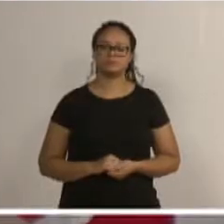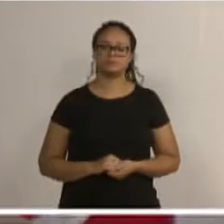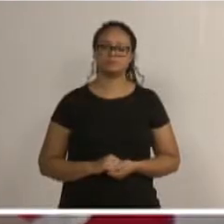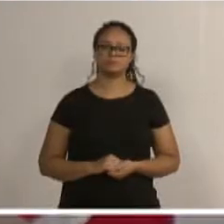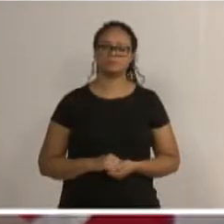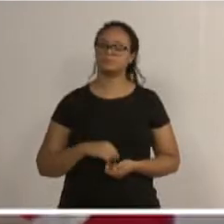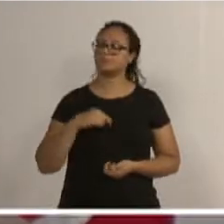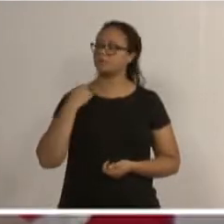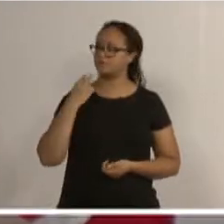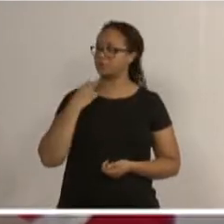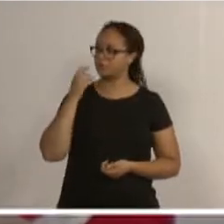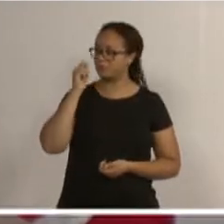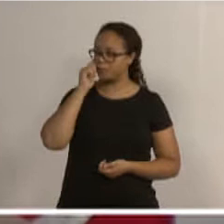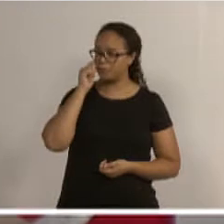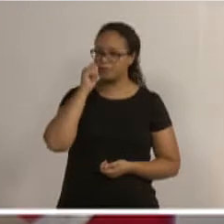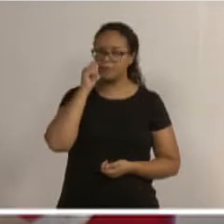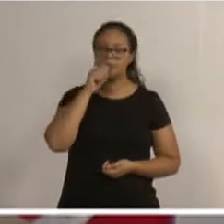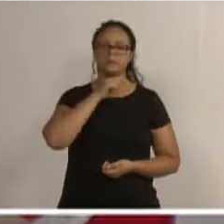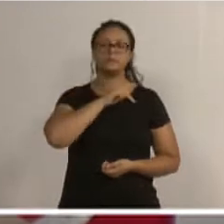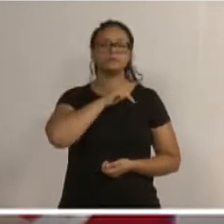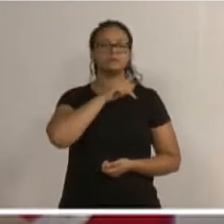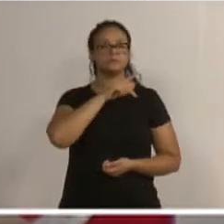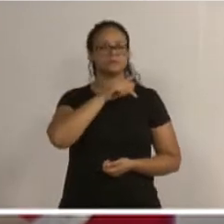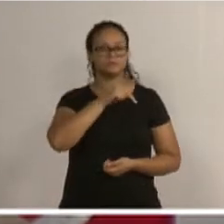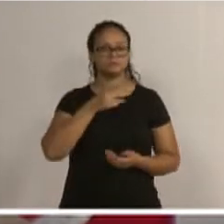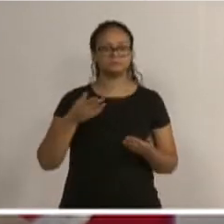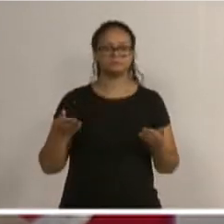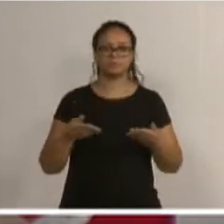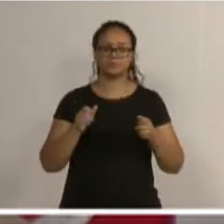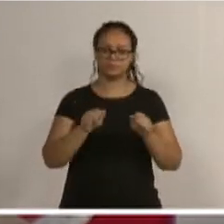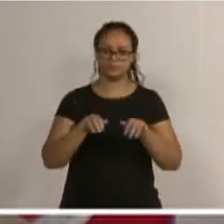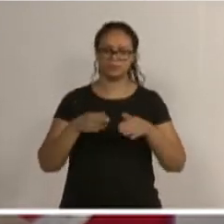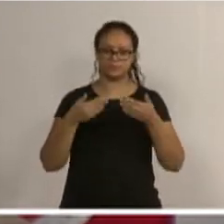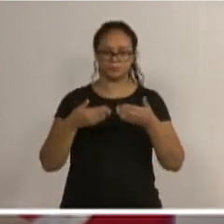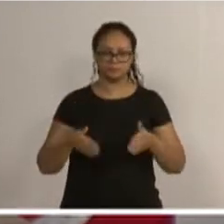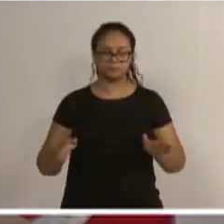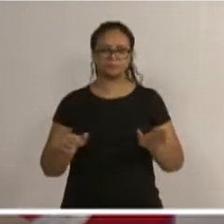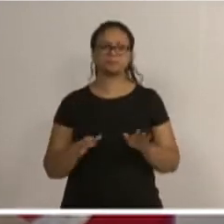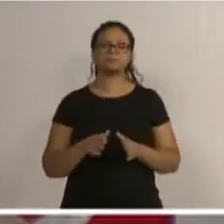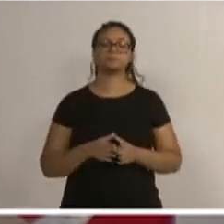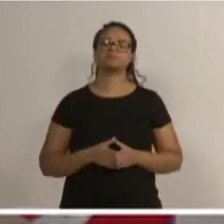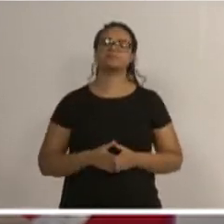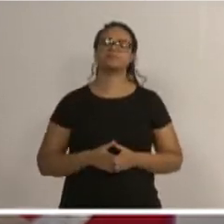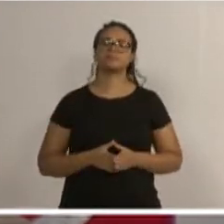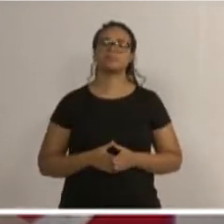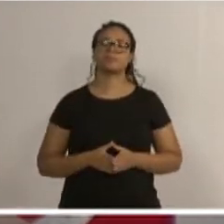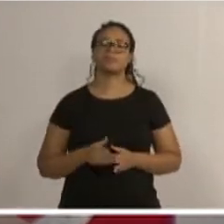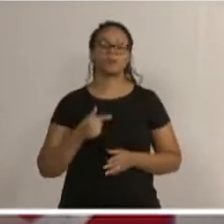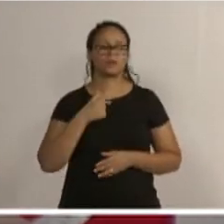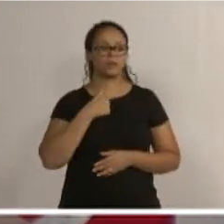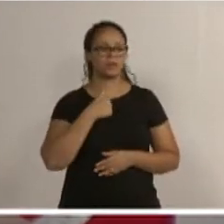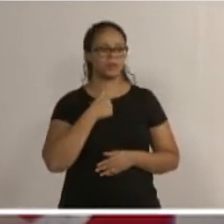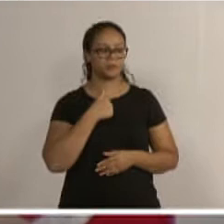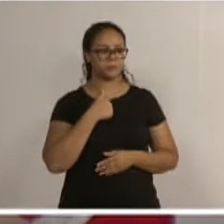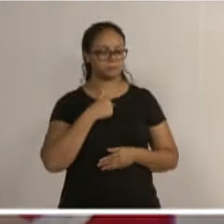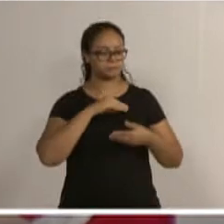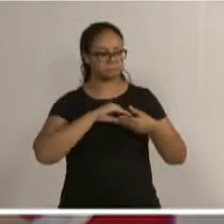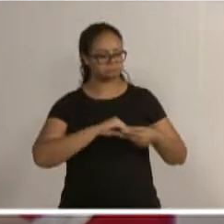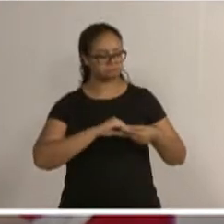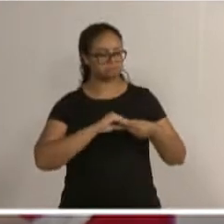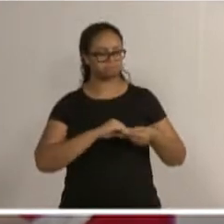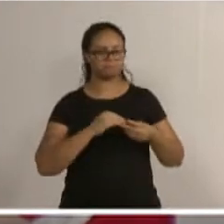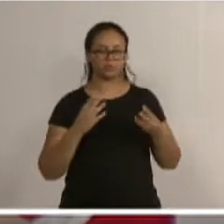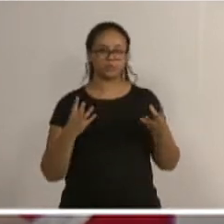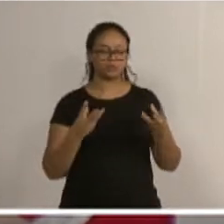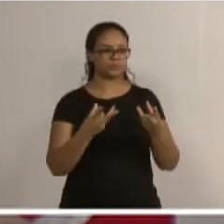Vereador Almir Vieira, presidente dessa audiência pública, em nome de quem eu cumprimento todos os membros do